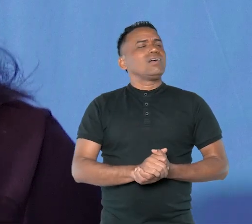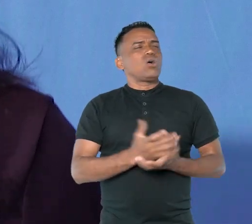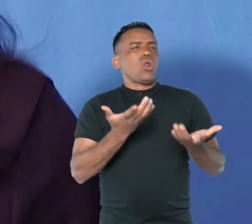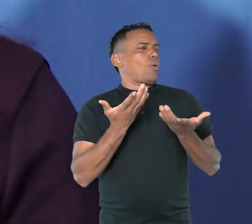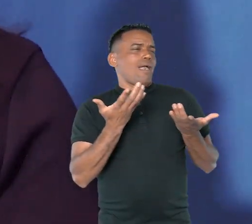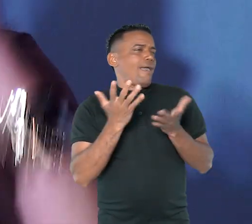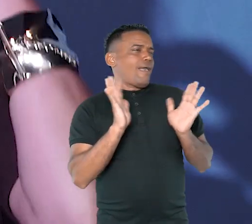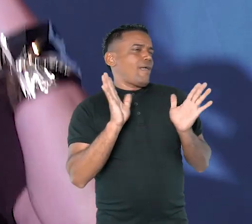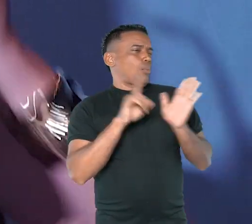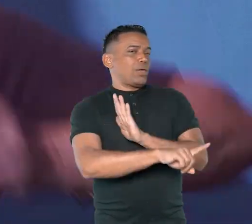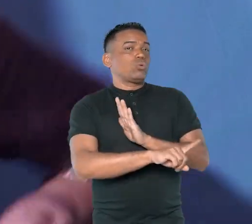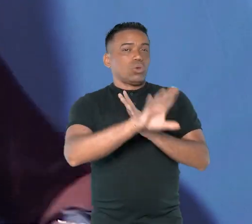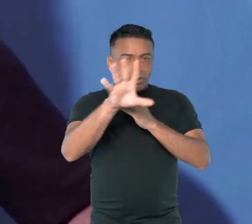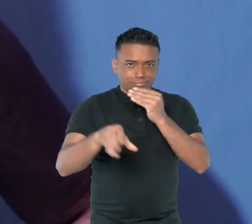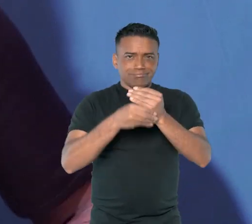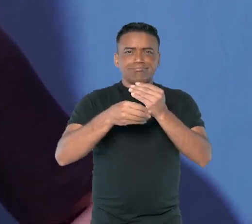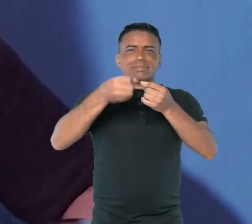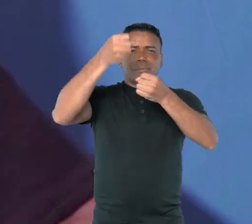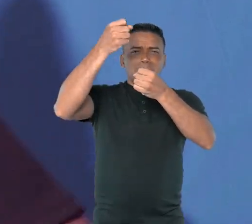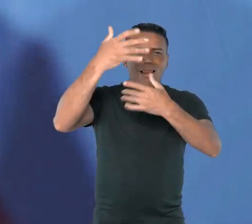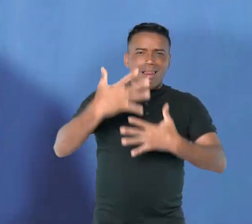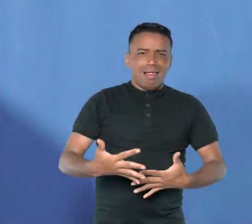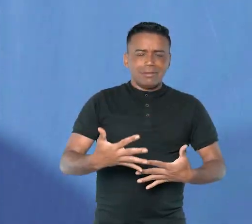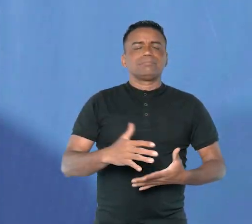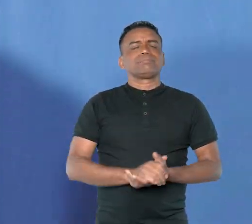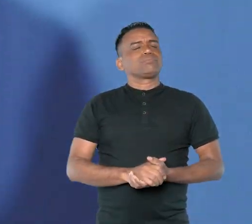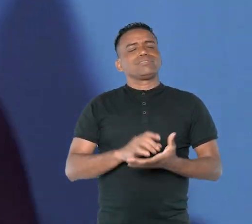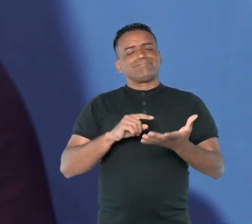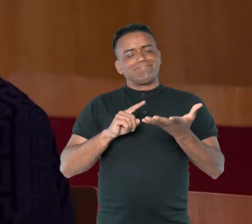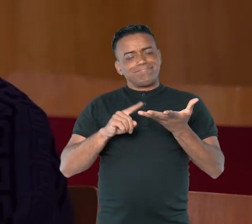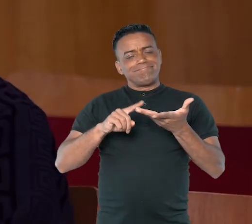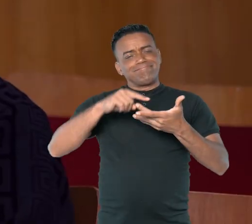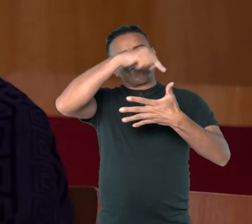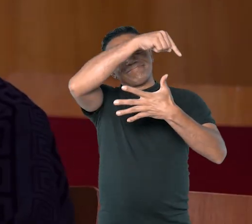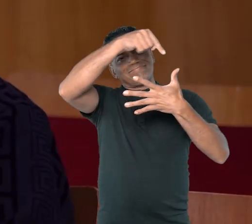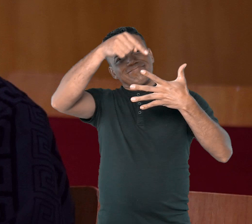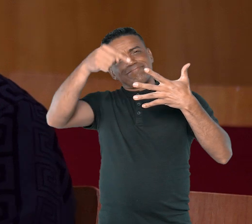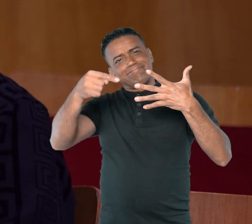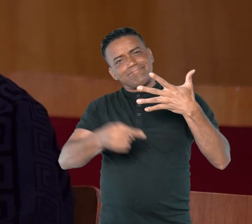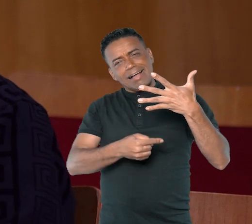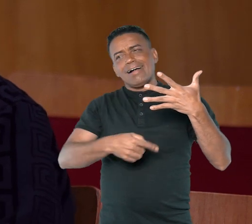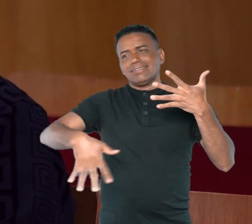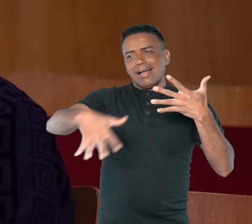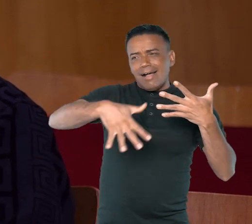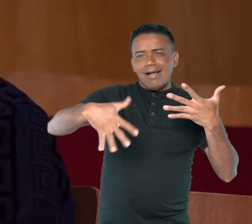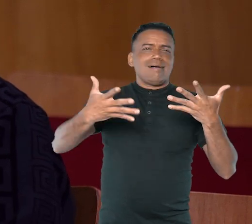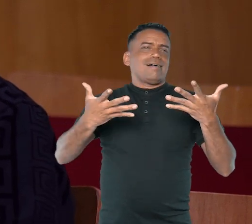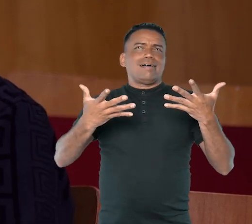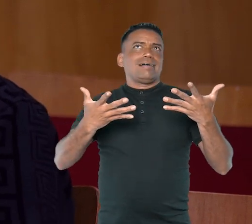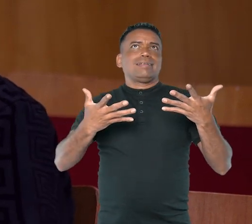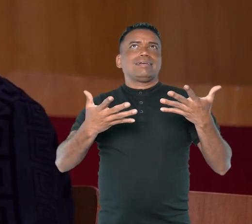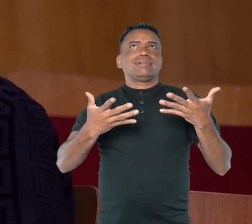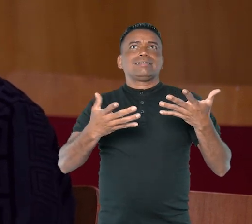quero fazer um comentário, né? Vários aspectos aqui foram levantados sobre